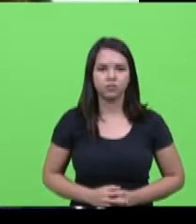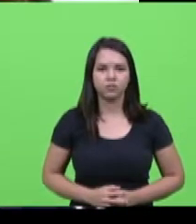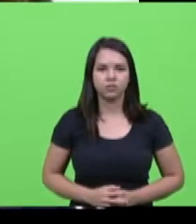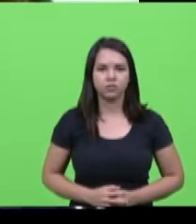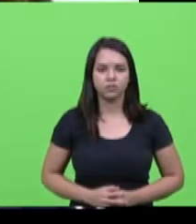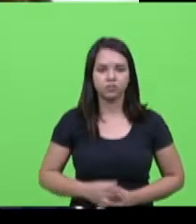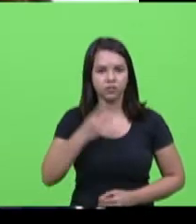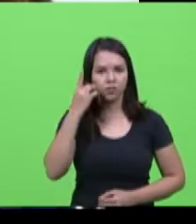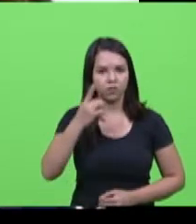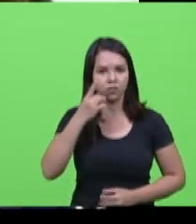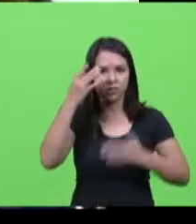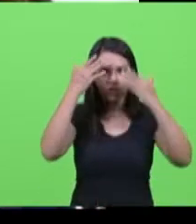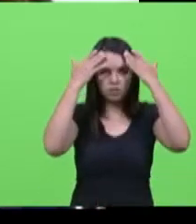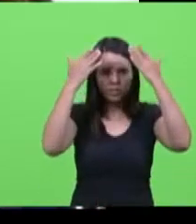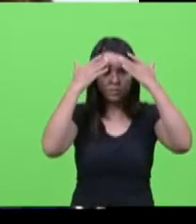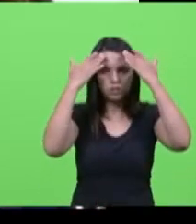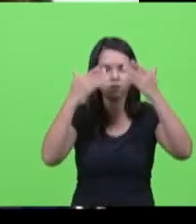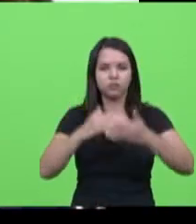Deputado Zé Milton Schaefer.